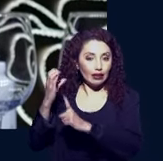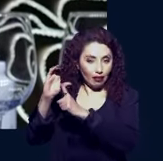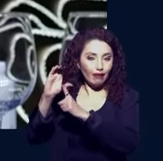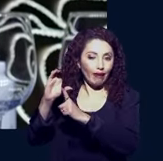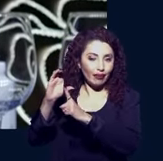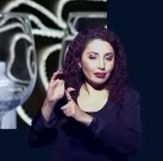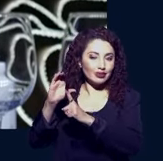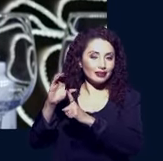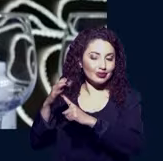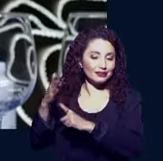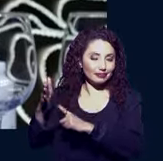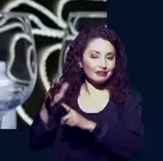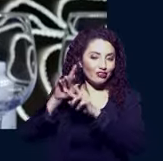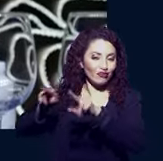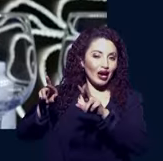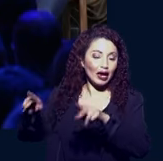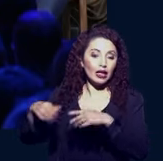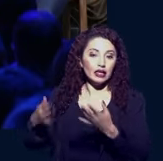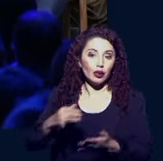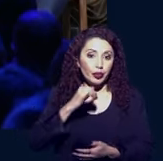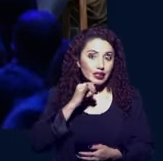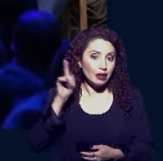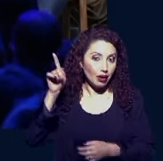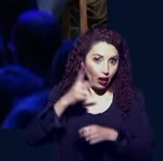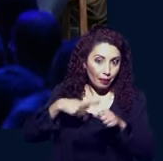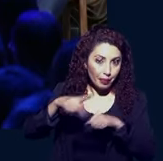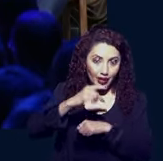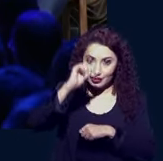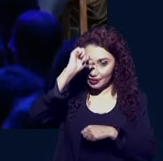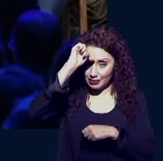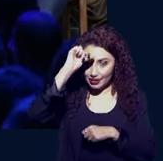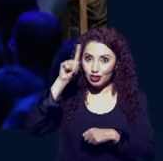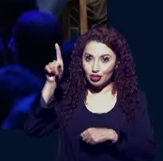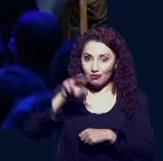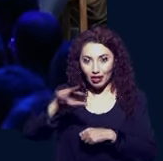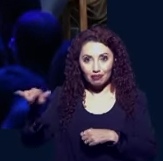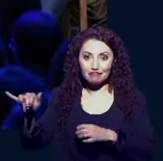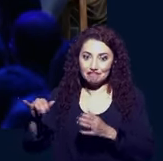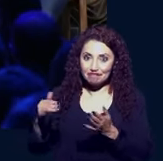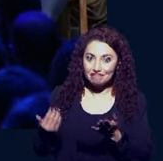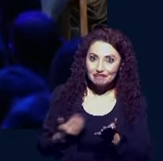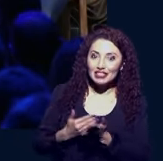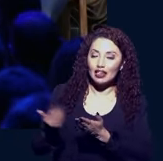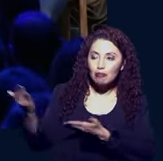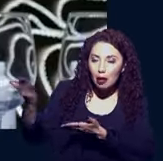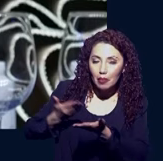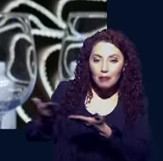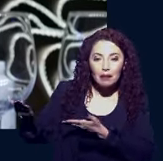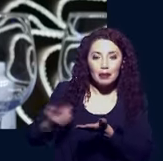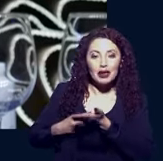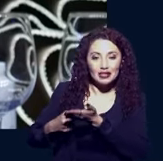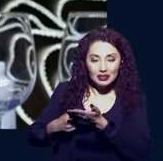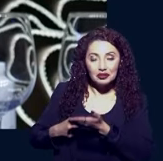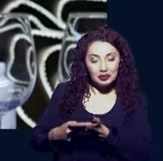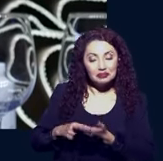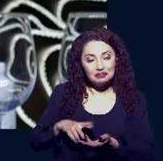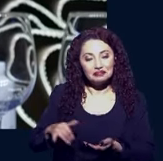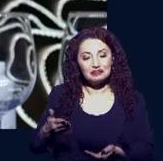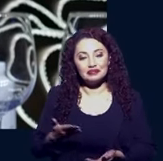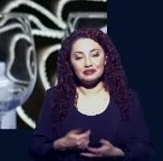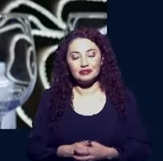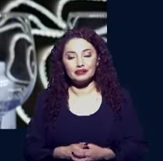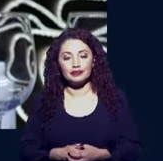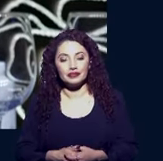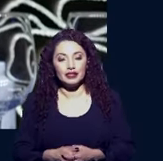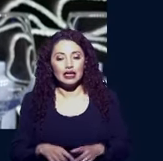certeza com certeza tem a Índia né chegando aí pra gente né mas o e acho que tem um fator interessante também que a gente às